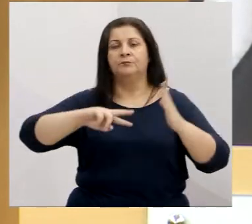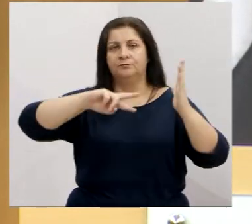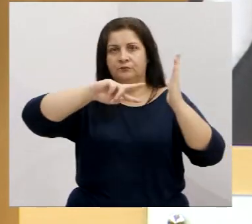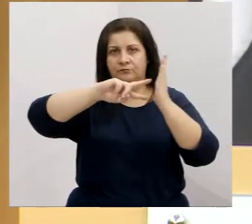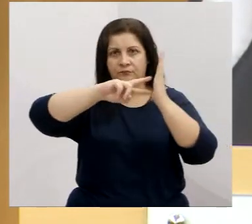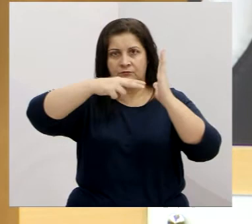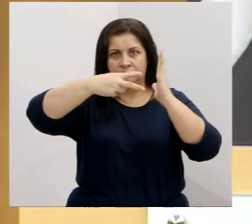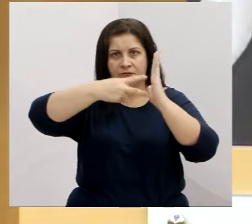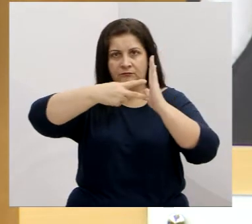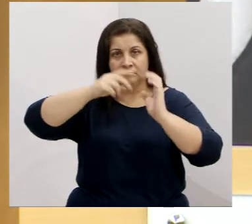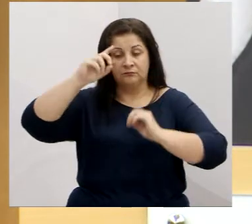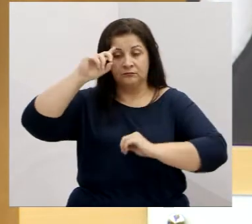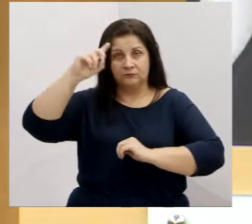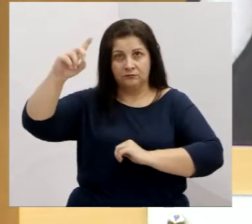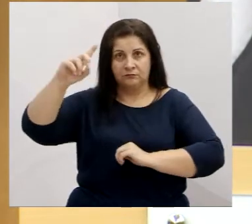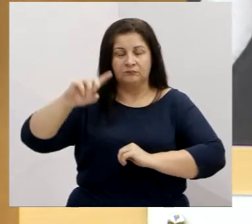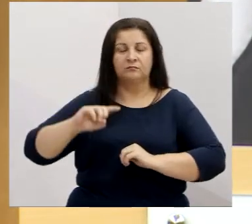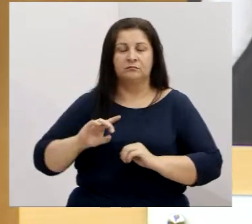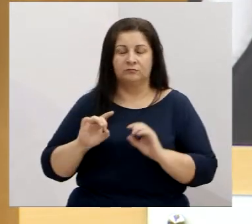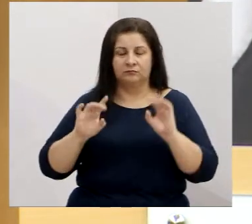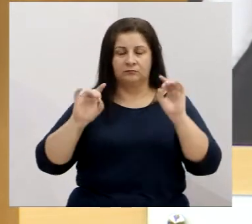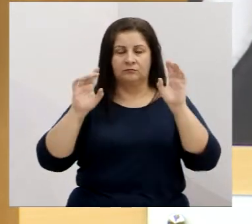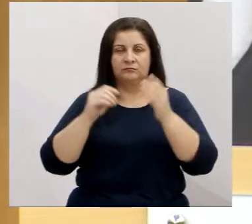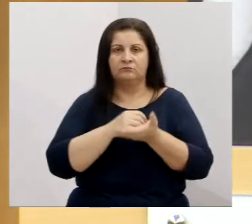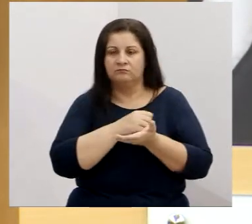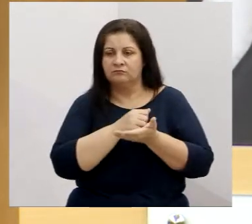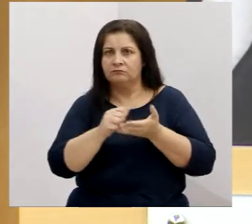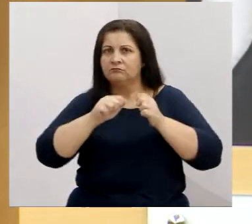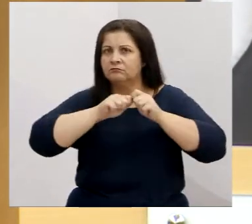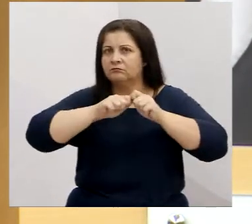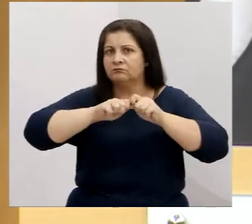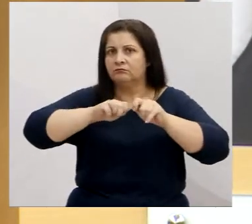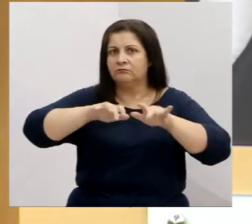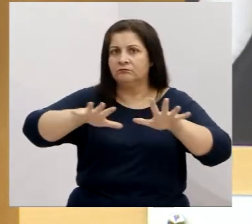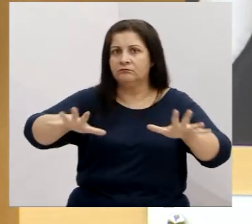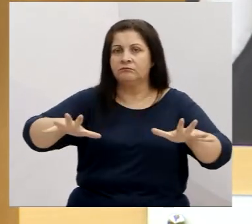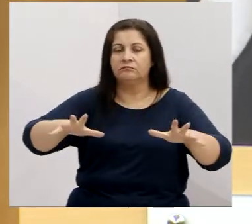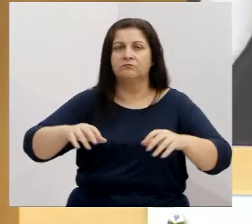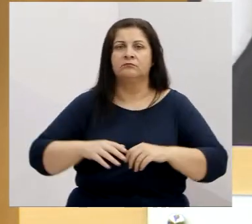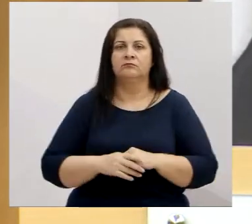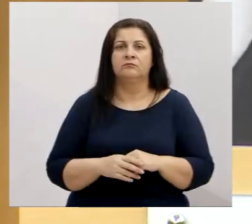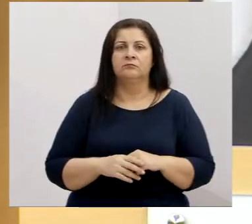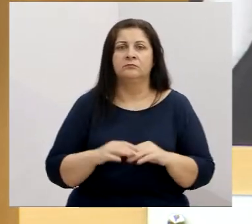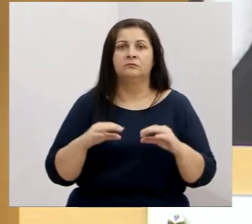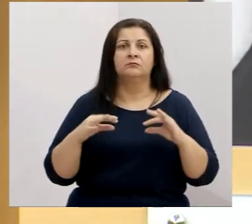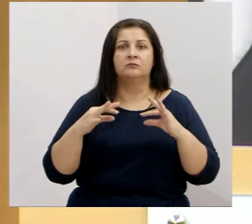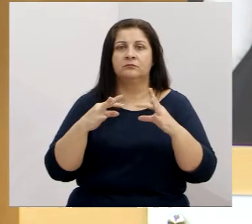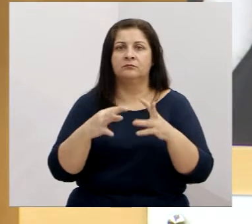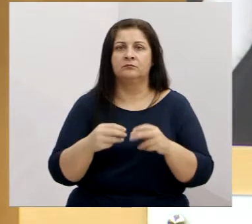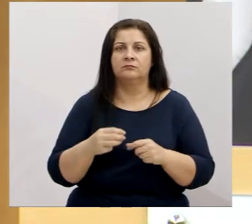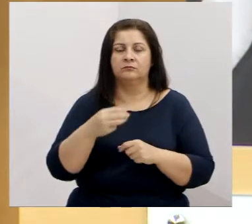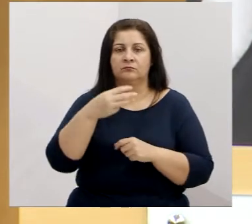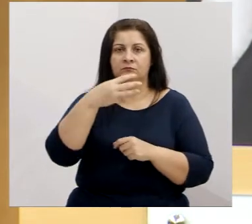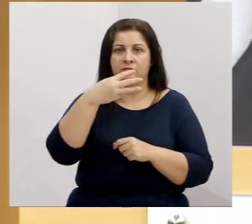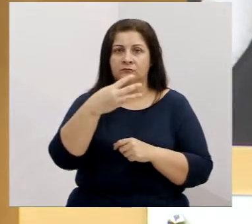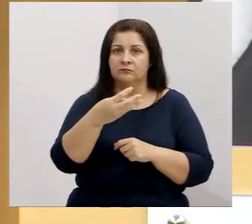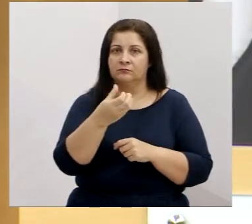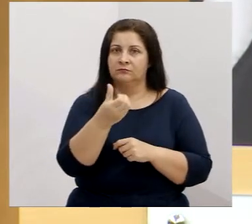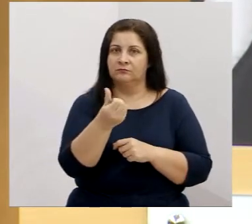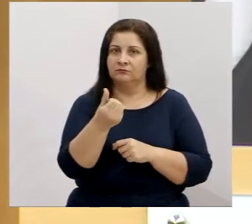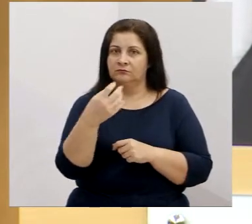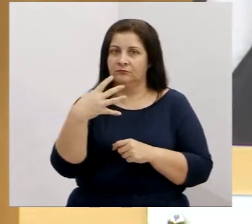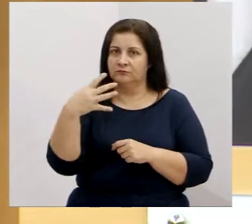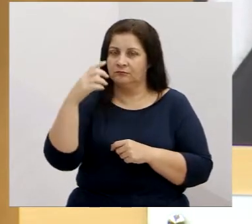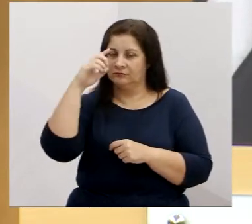data foram estendidos forem estendidos para os outros 364 dias do